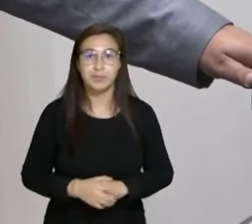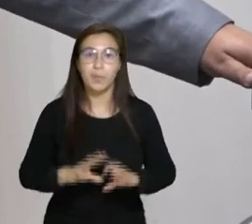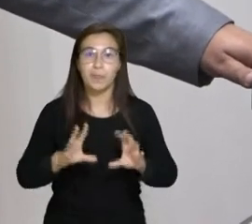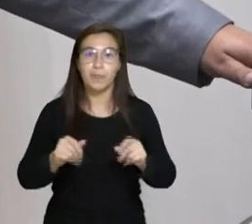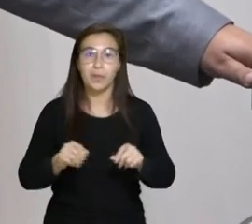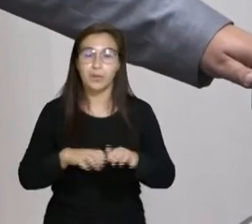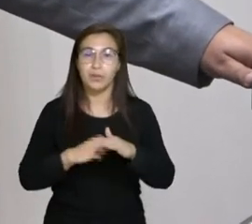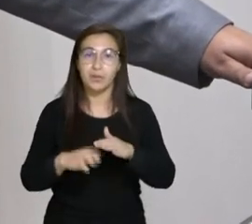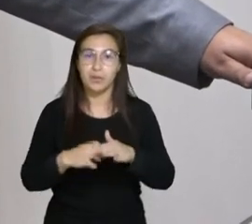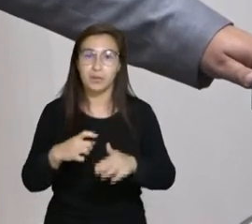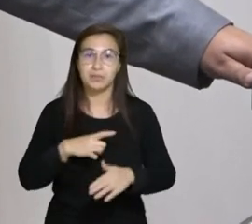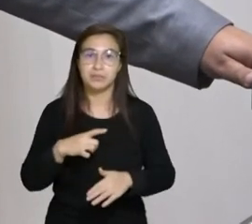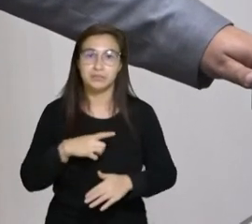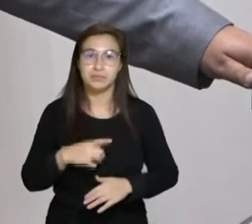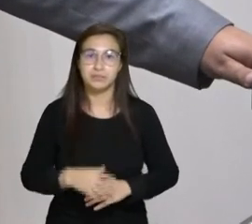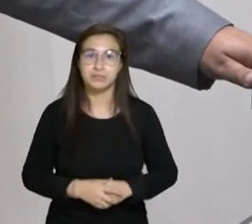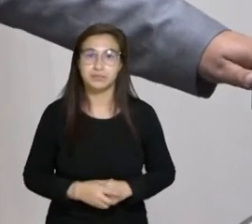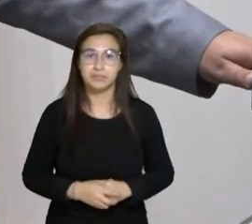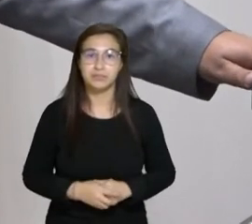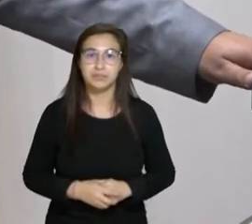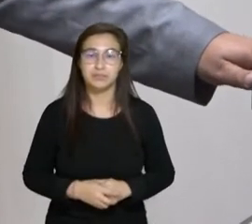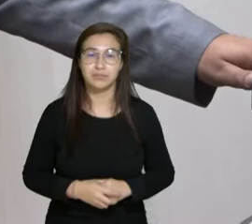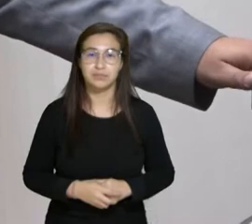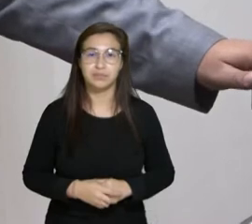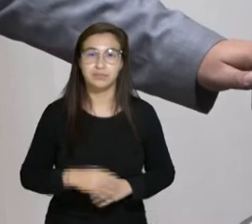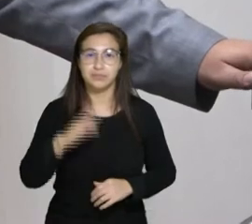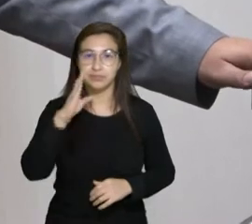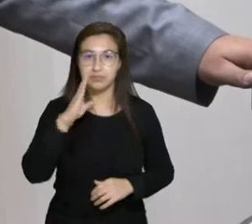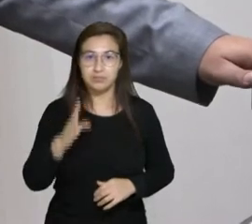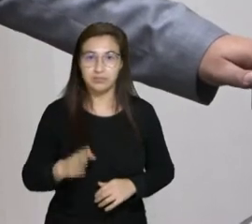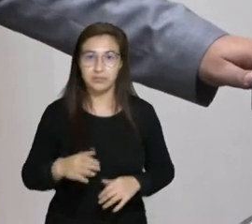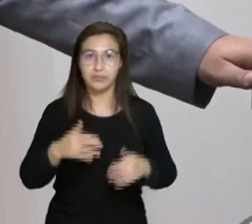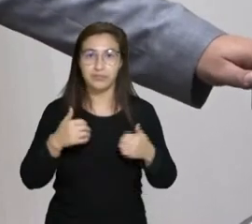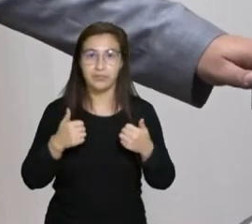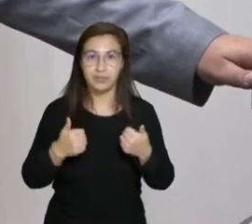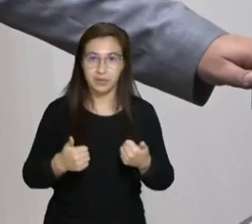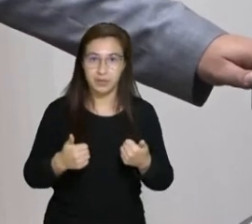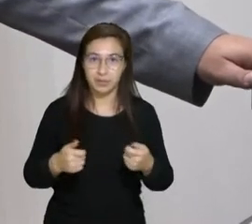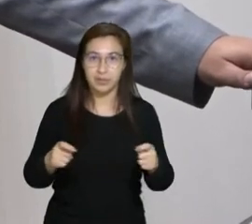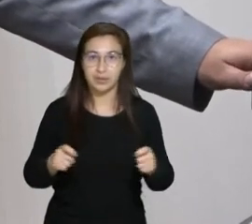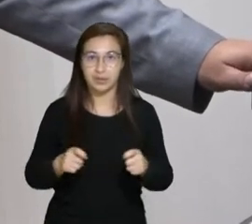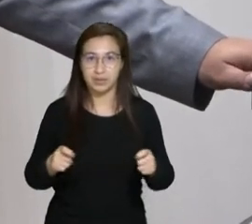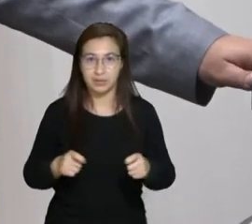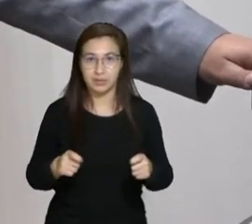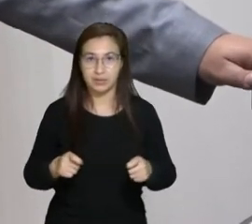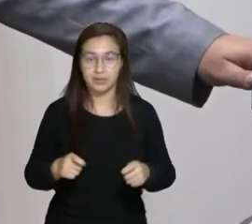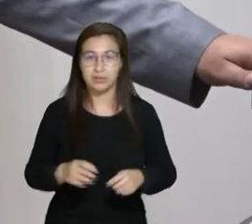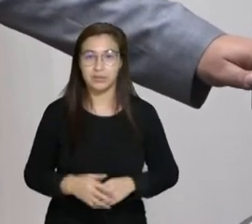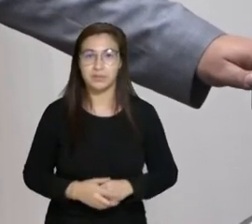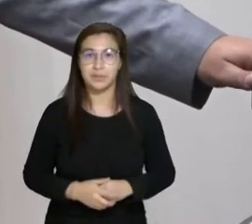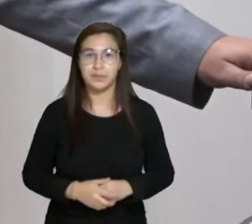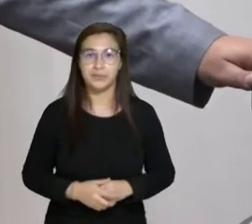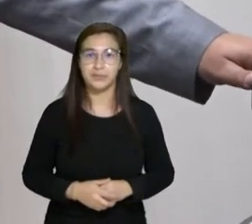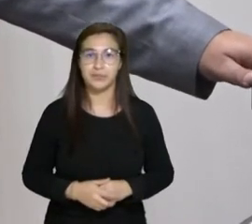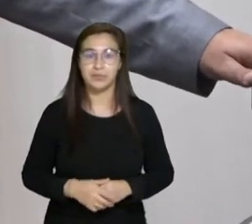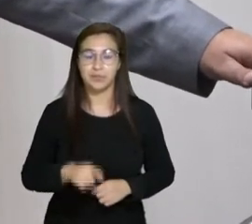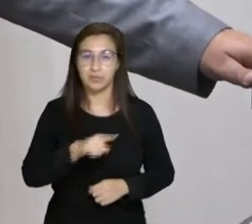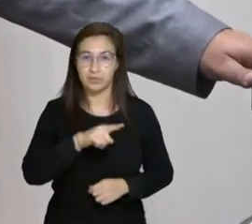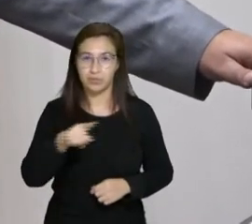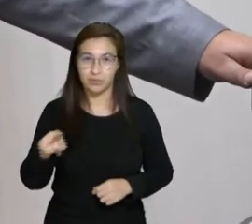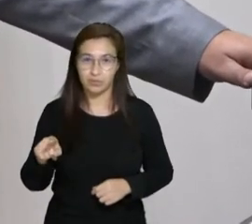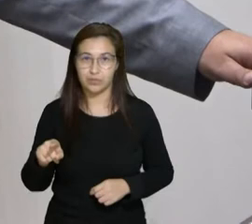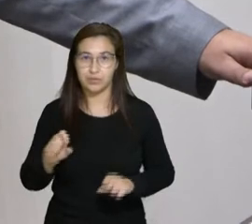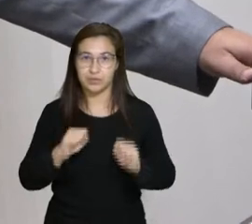tem isso o Brasil tá indo muito bem obrigado graças a nós brasileiros Graças a vocês